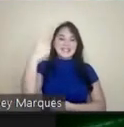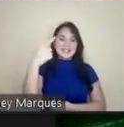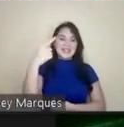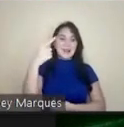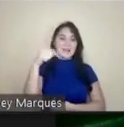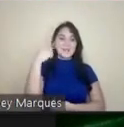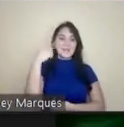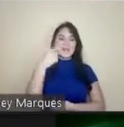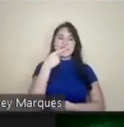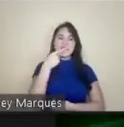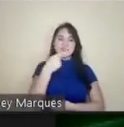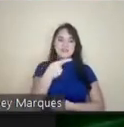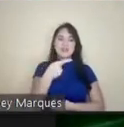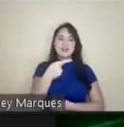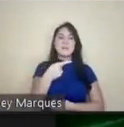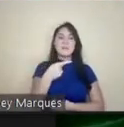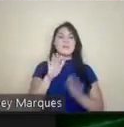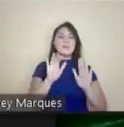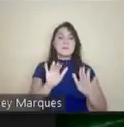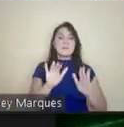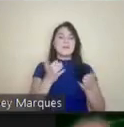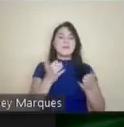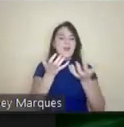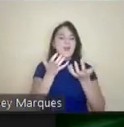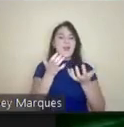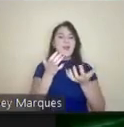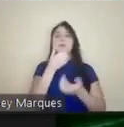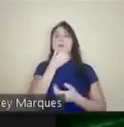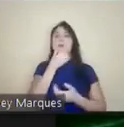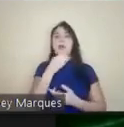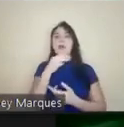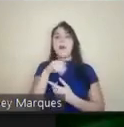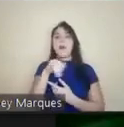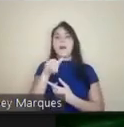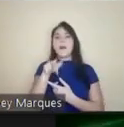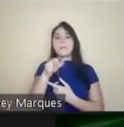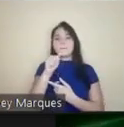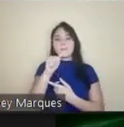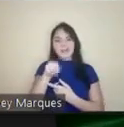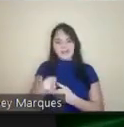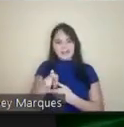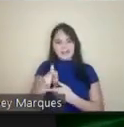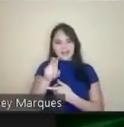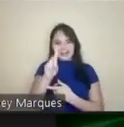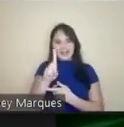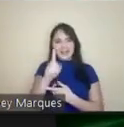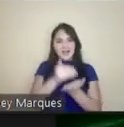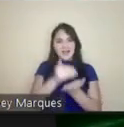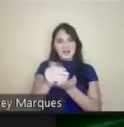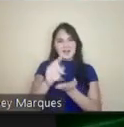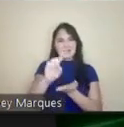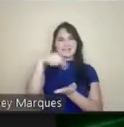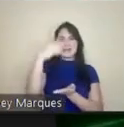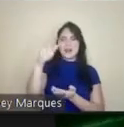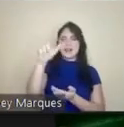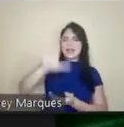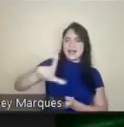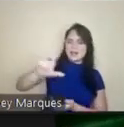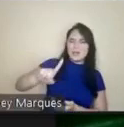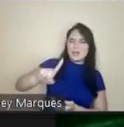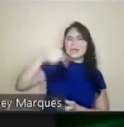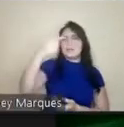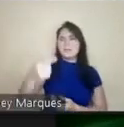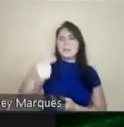Daqui a pouco eu falo dele também, mas eu queria que o Mirdá começasse, e aí a gente começa a falar de literatura, depois a gente vai para a poesia, depois a gente vai para